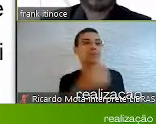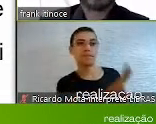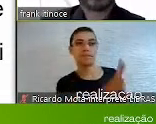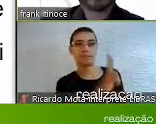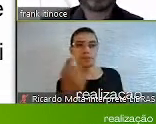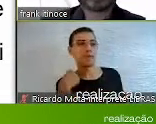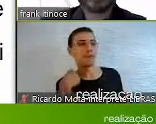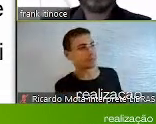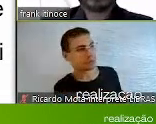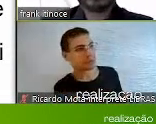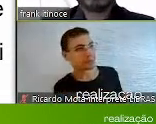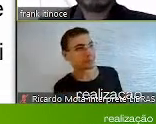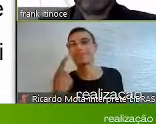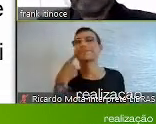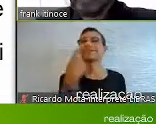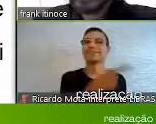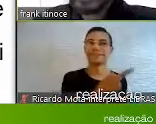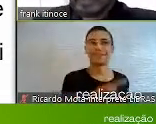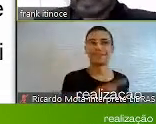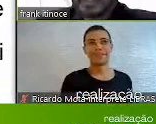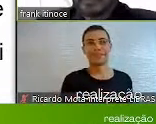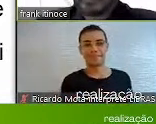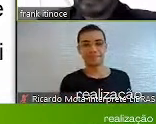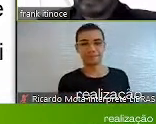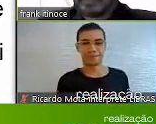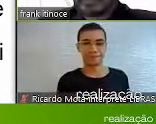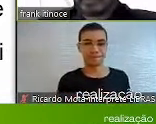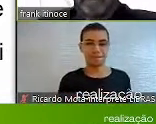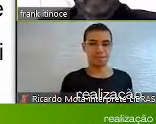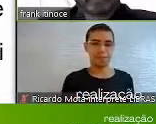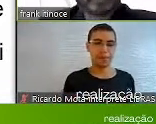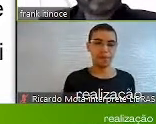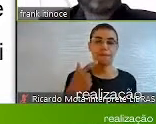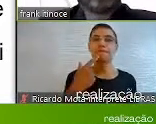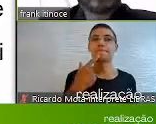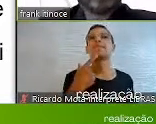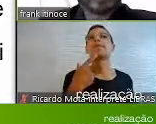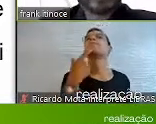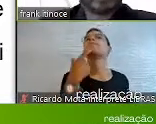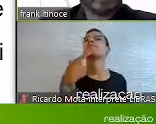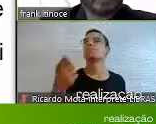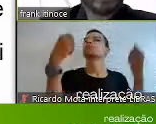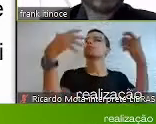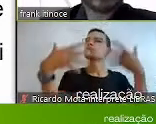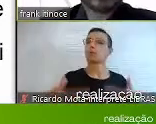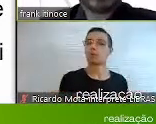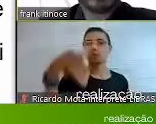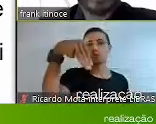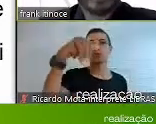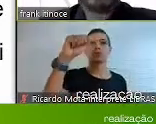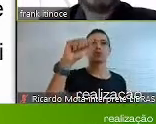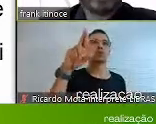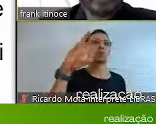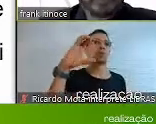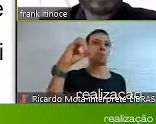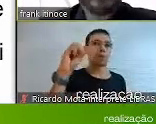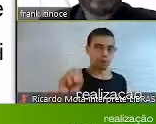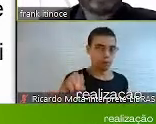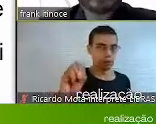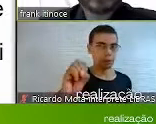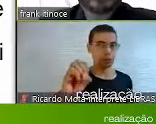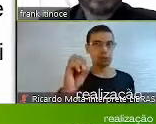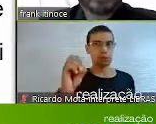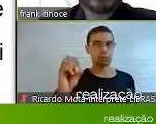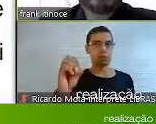Então, lógico, a gente deve fazer tudo, como disse bem o senhor Marcos, né? Tudo em cima da lei. A gente tem que trabalhar. O Ademir também